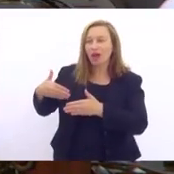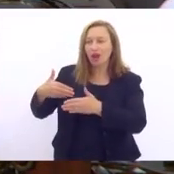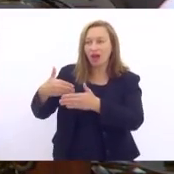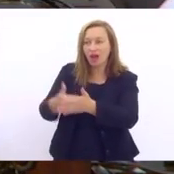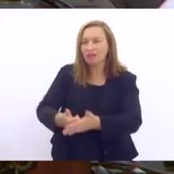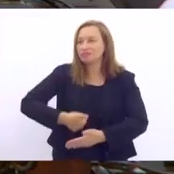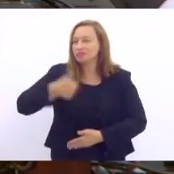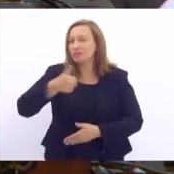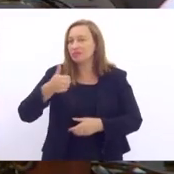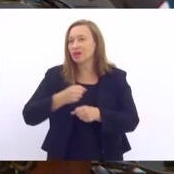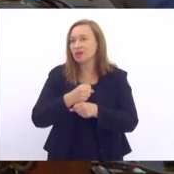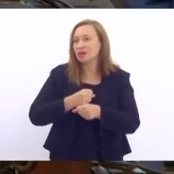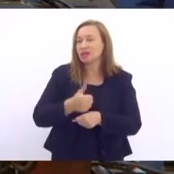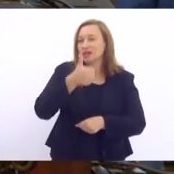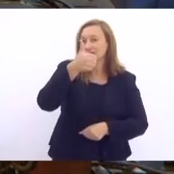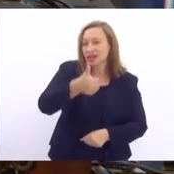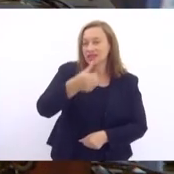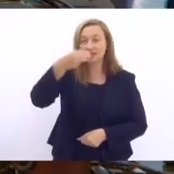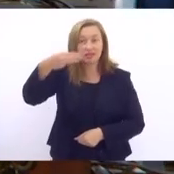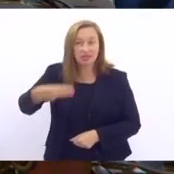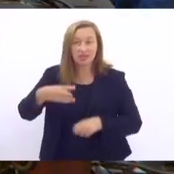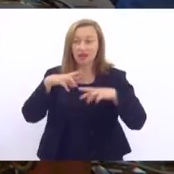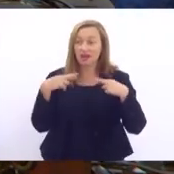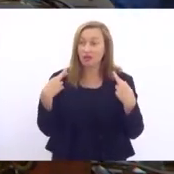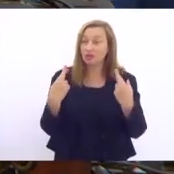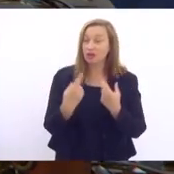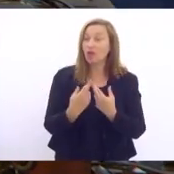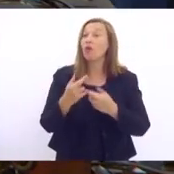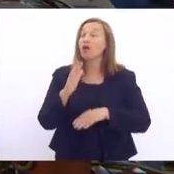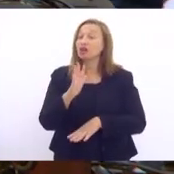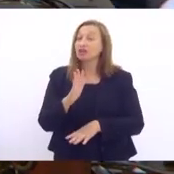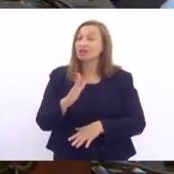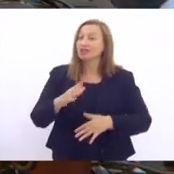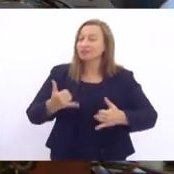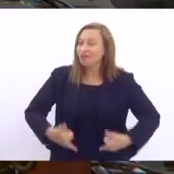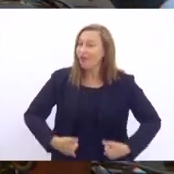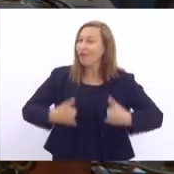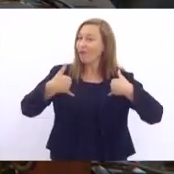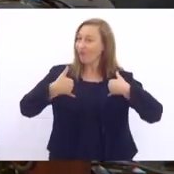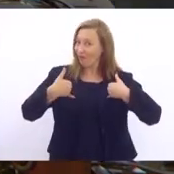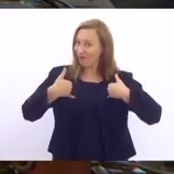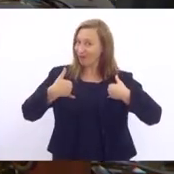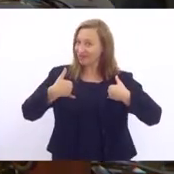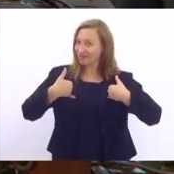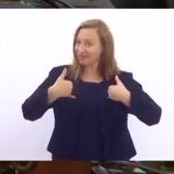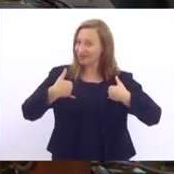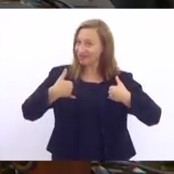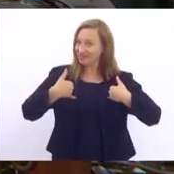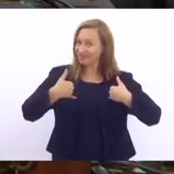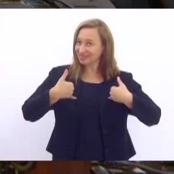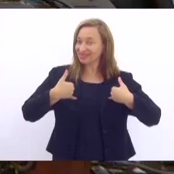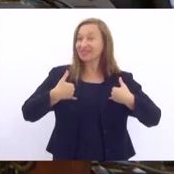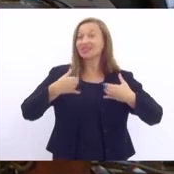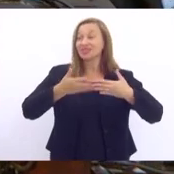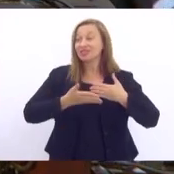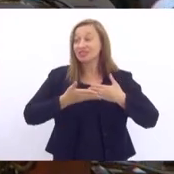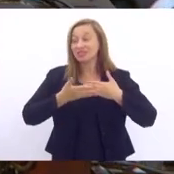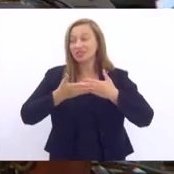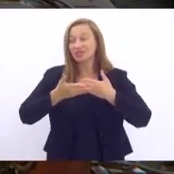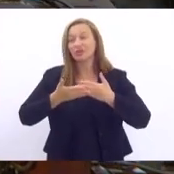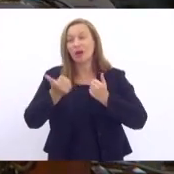13ª legislatura, a qual tenho a honra de presidir com o apoio dos senhores e das senhoras que me conduziram até aqui e que